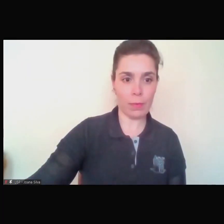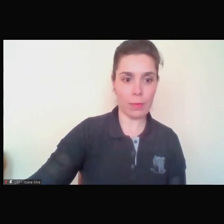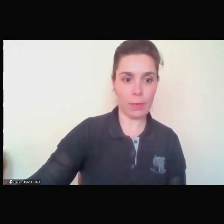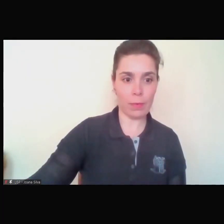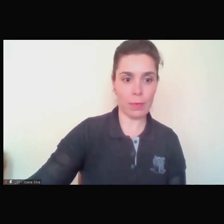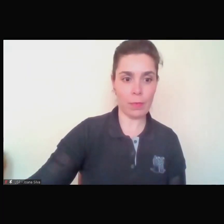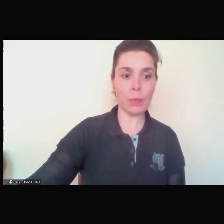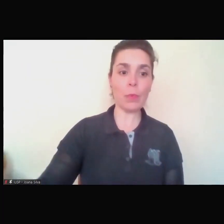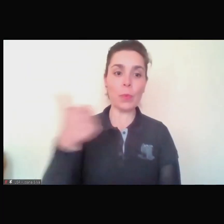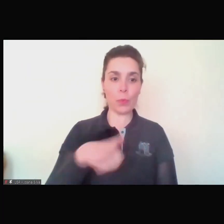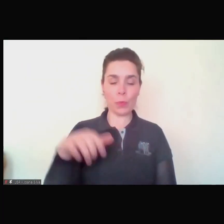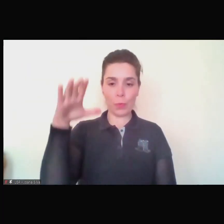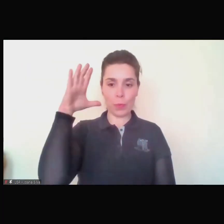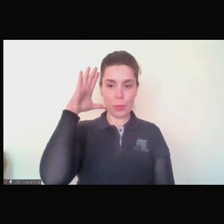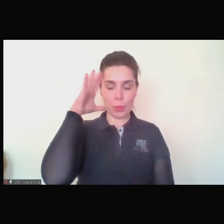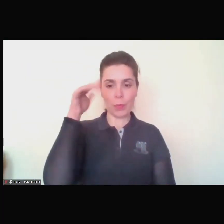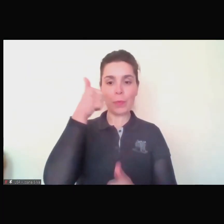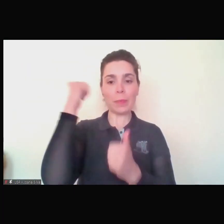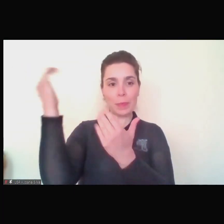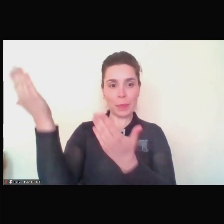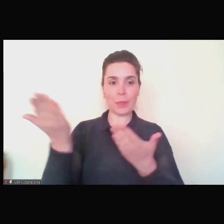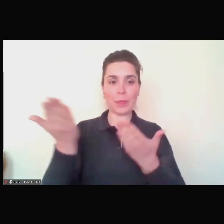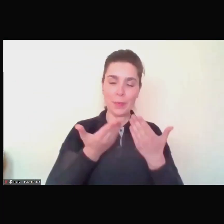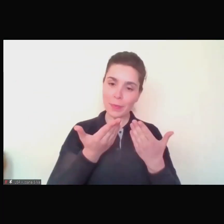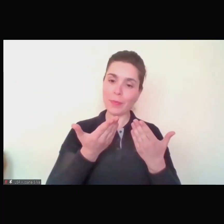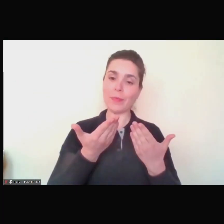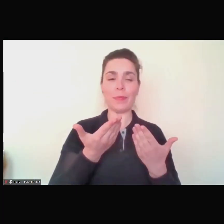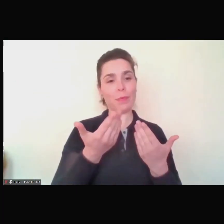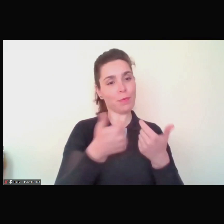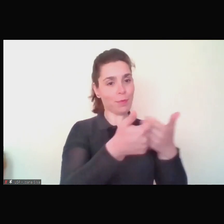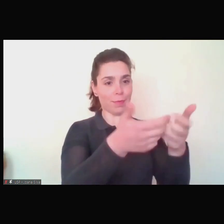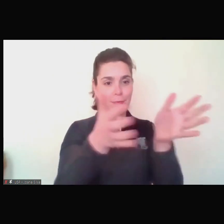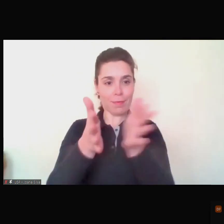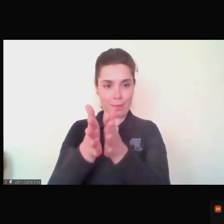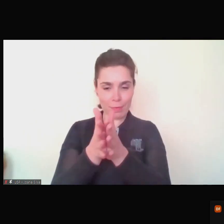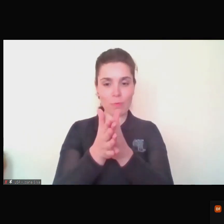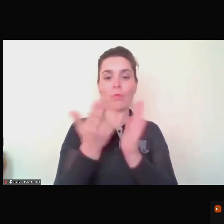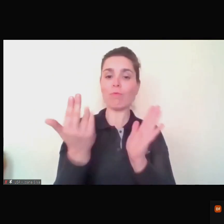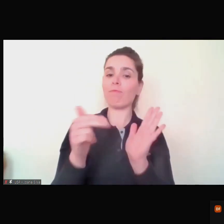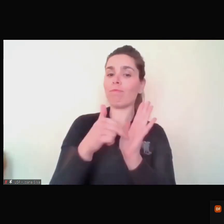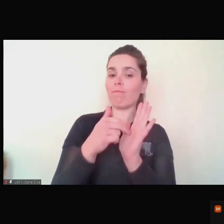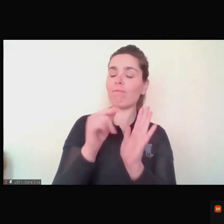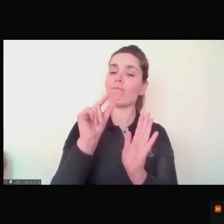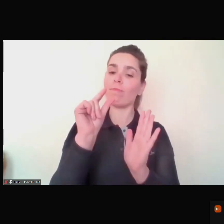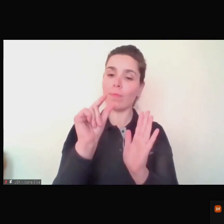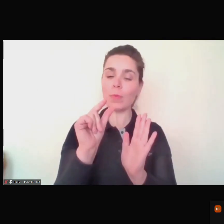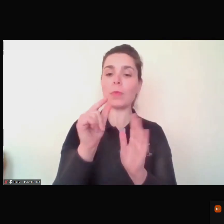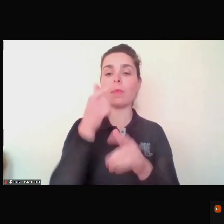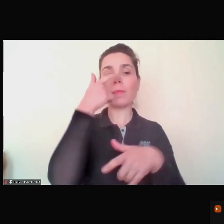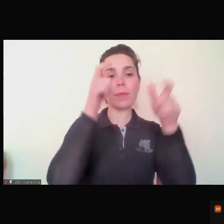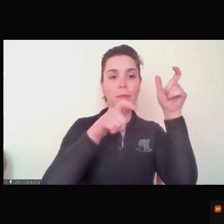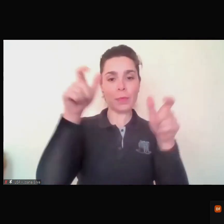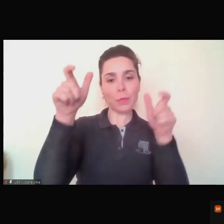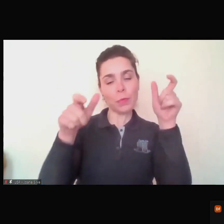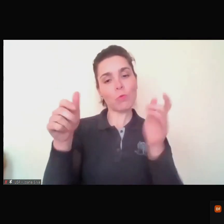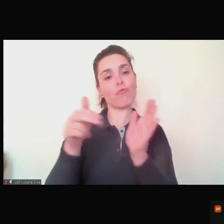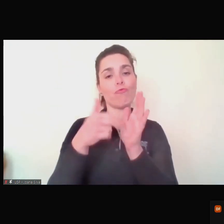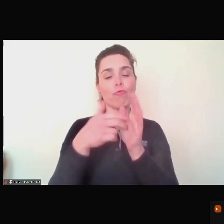Boa tarde, sejam bem-vindos e bem-vindas. Vamos aguardar um breve momento enquanto todas as pessoas entram na